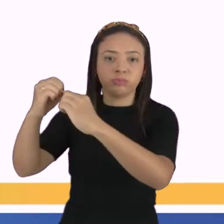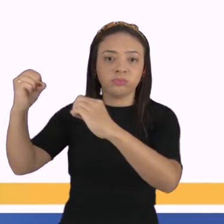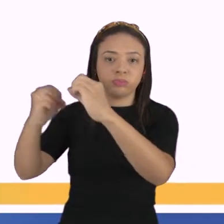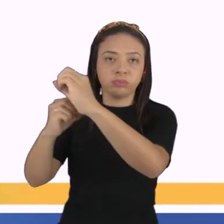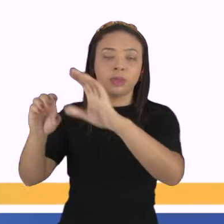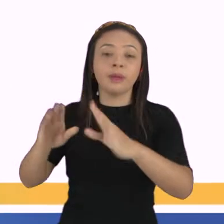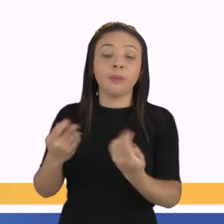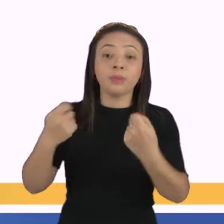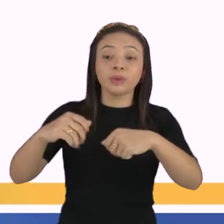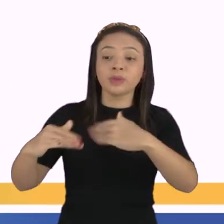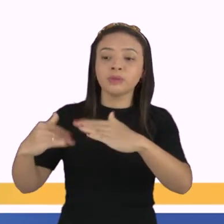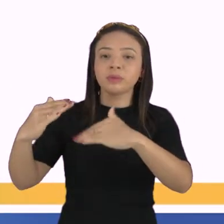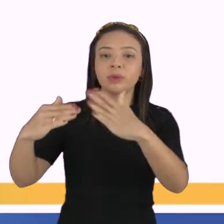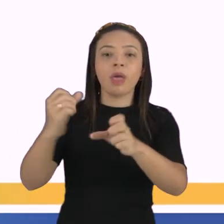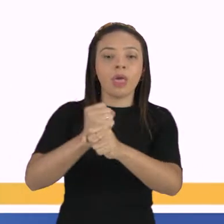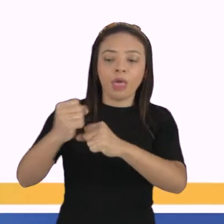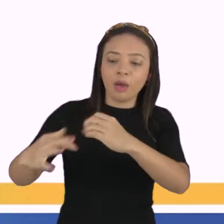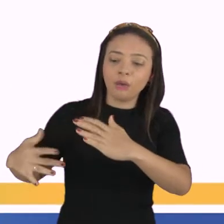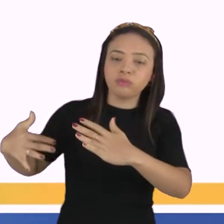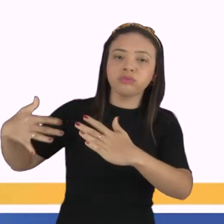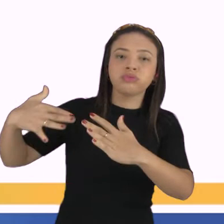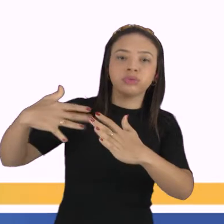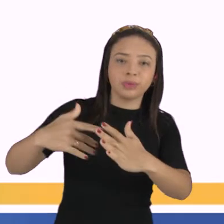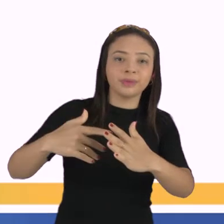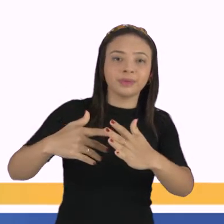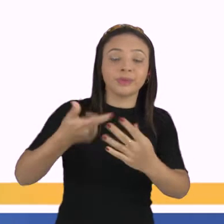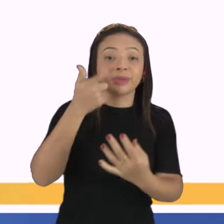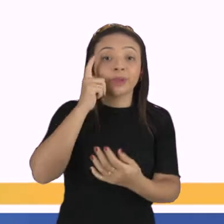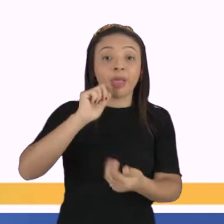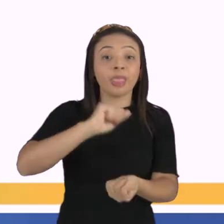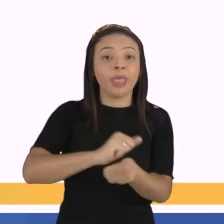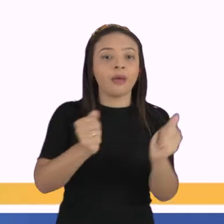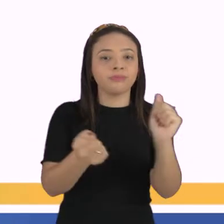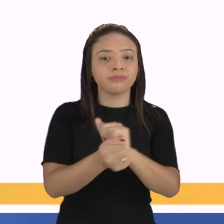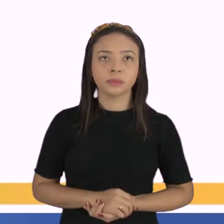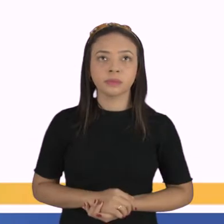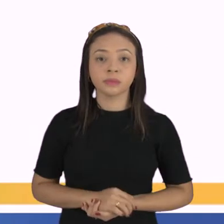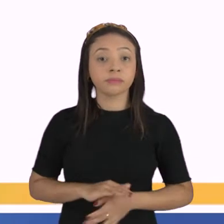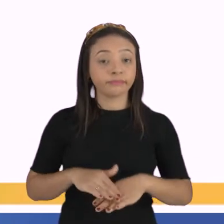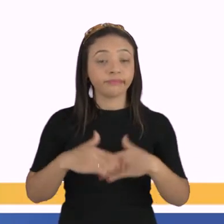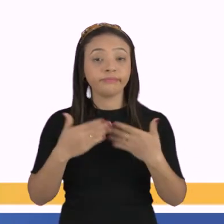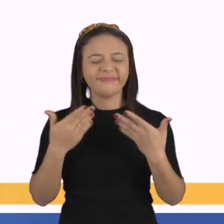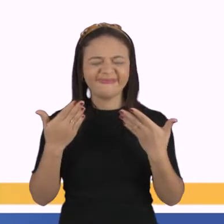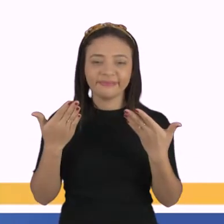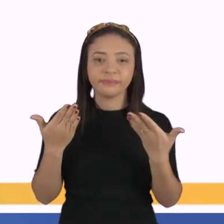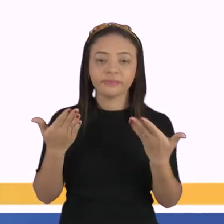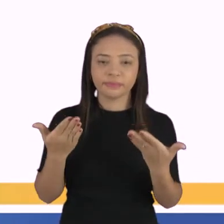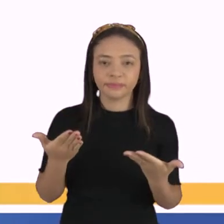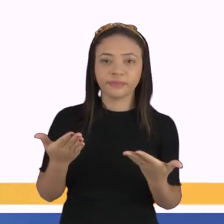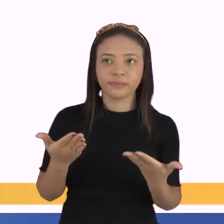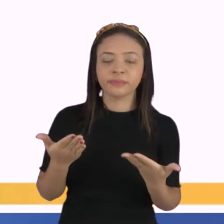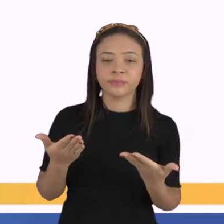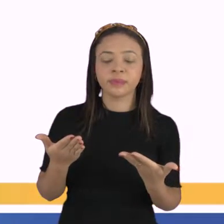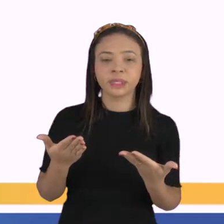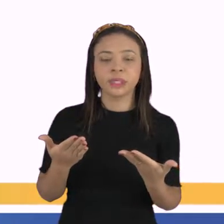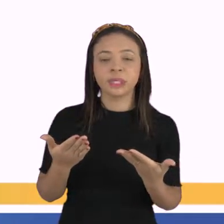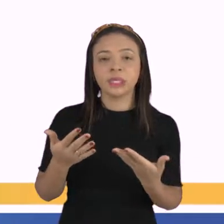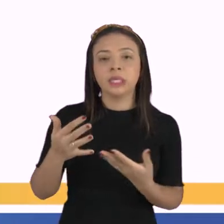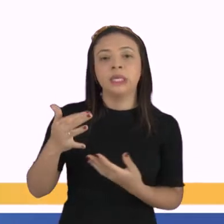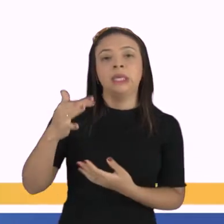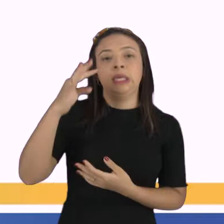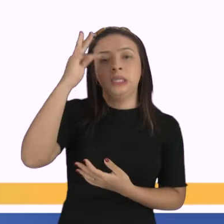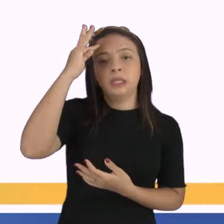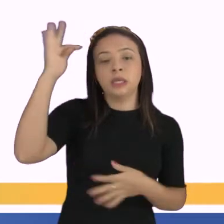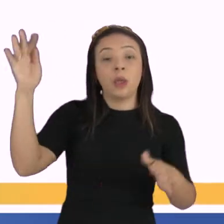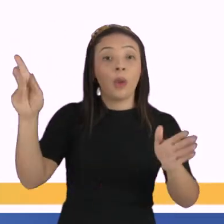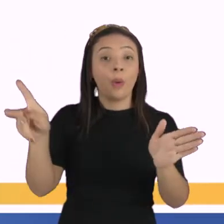eles evoluíam com o passar do tempo, se adaptando àquele meio. Bom, essa teoria da evolução